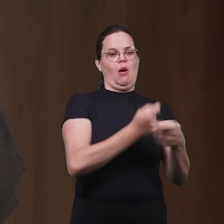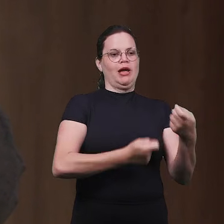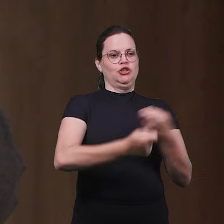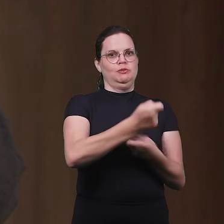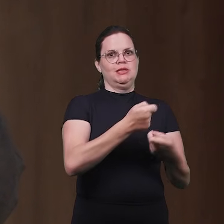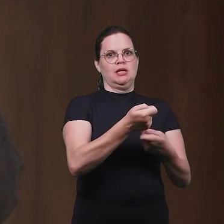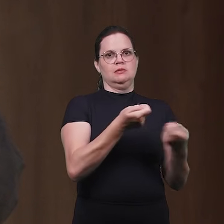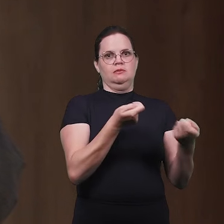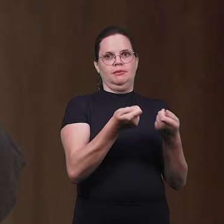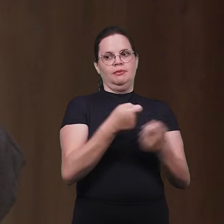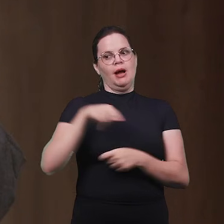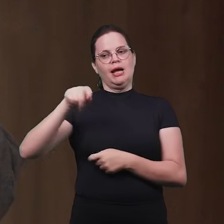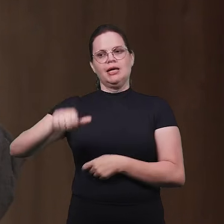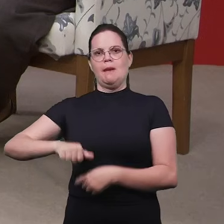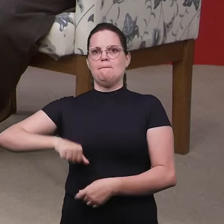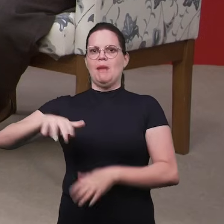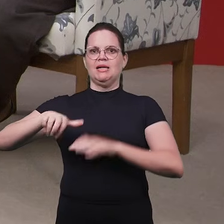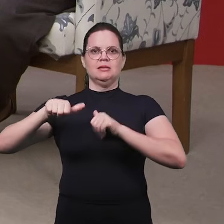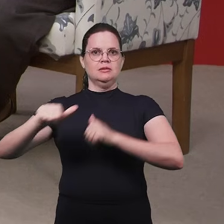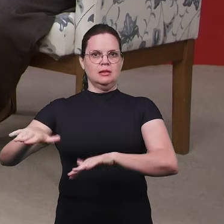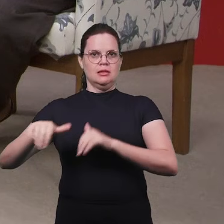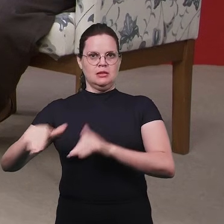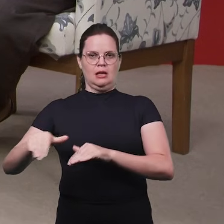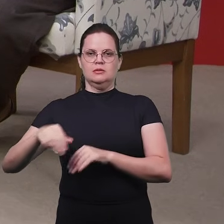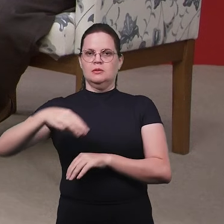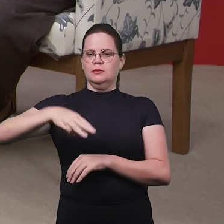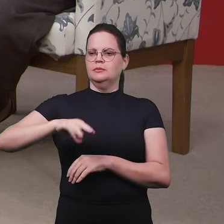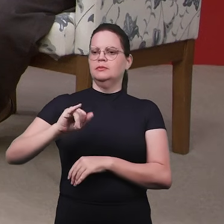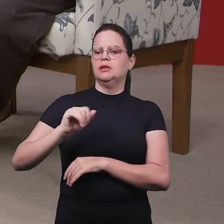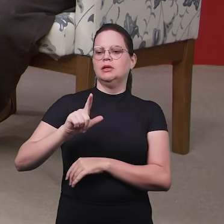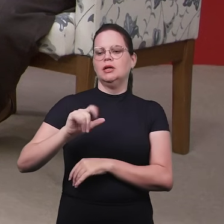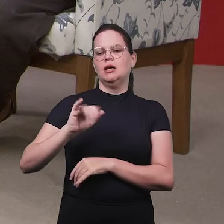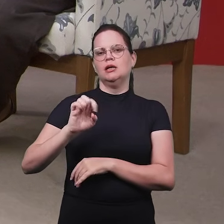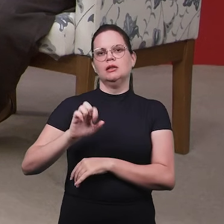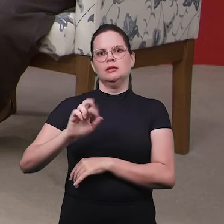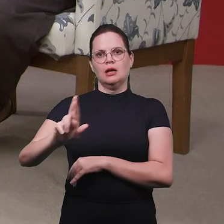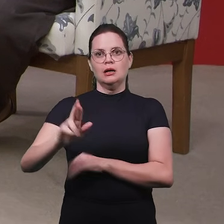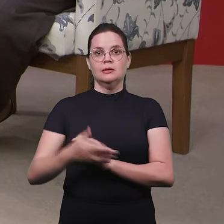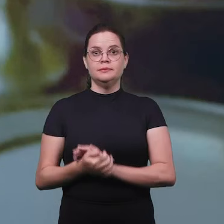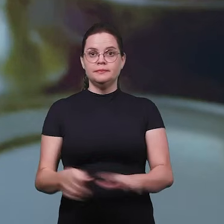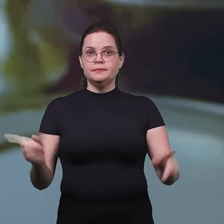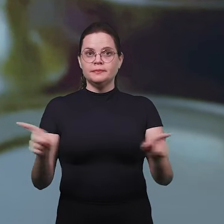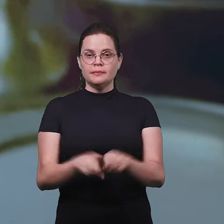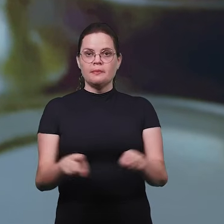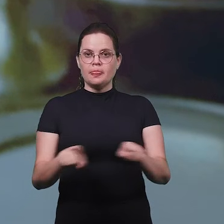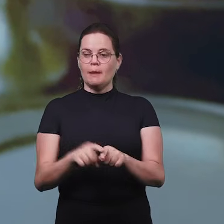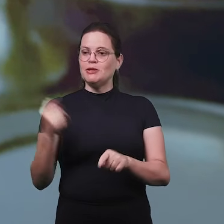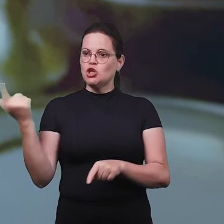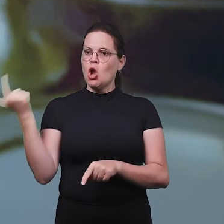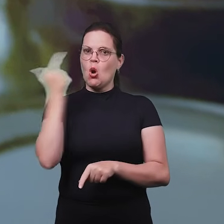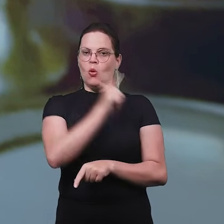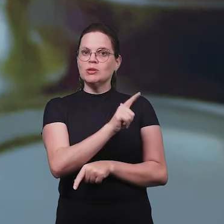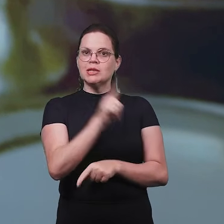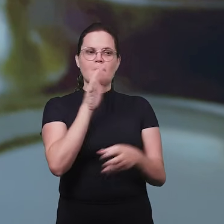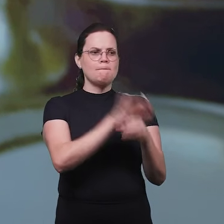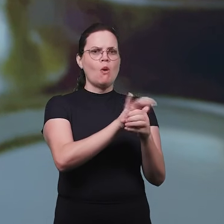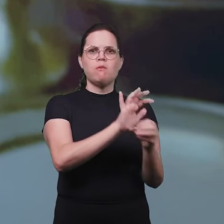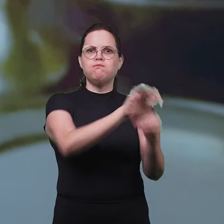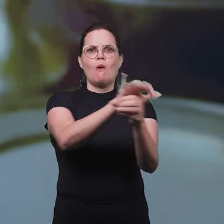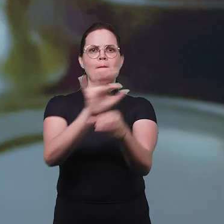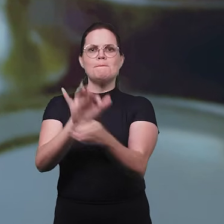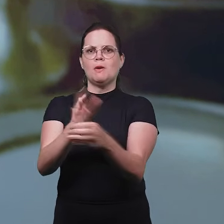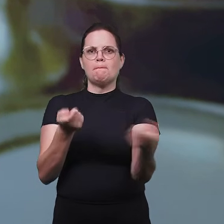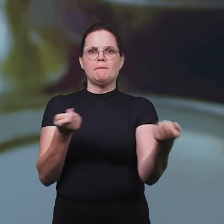militar. Isso pode incluir também, eu acho que como consequência, pastor Antônio Carlos, a capacidade de conquista?